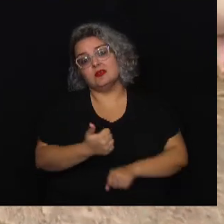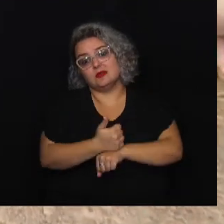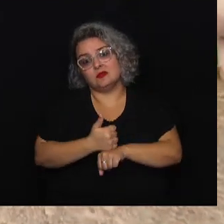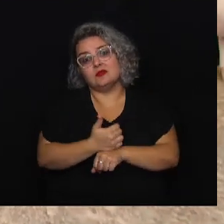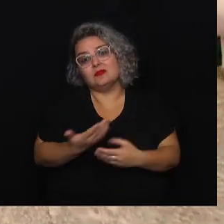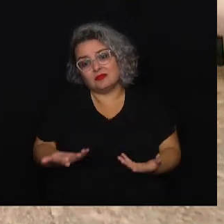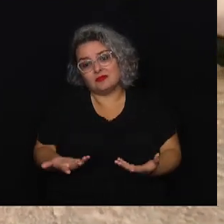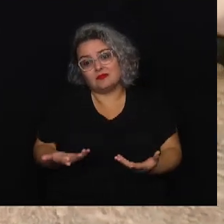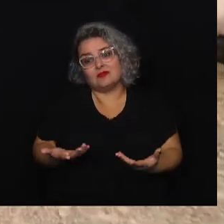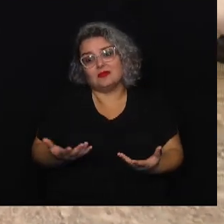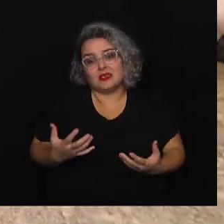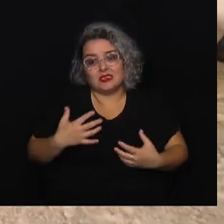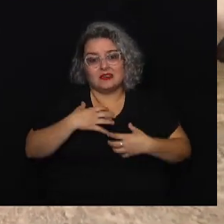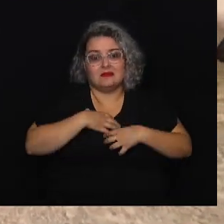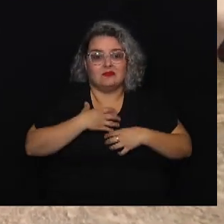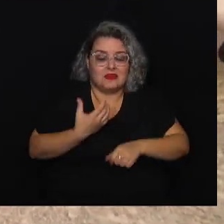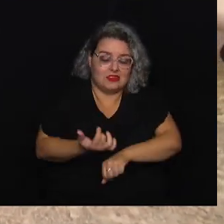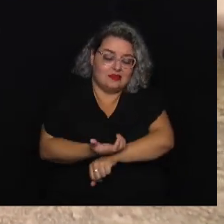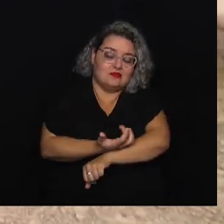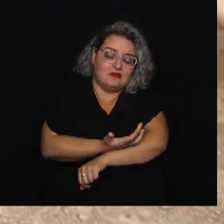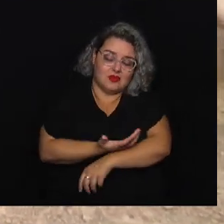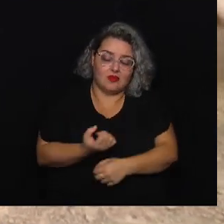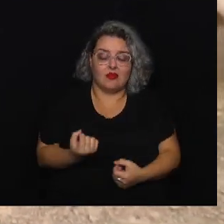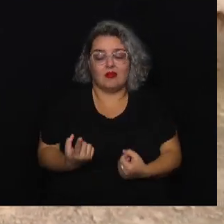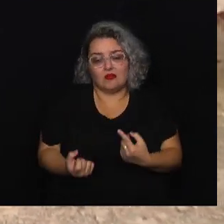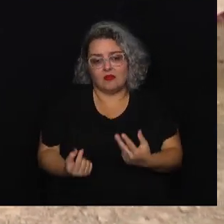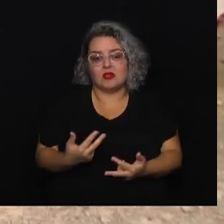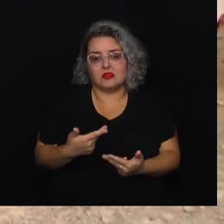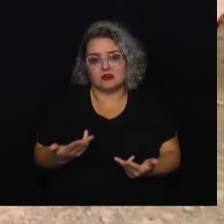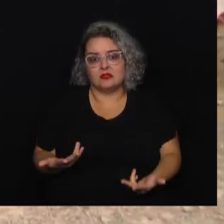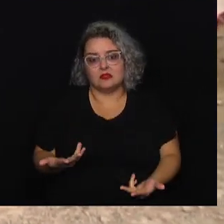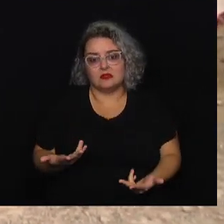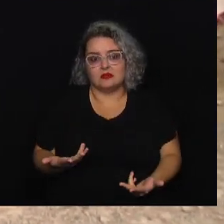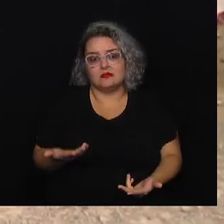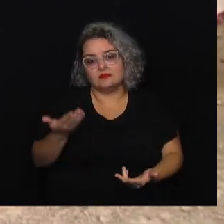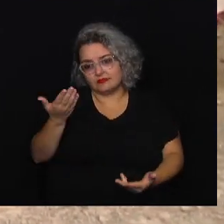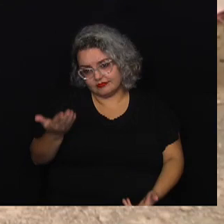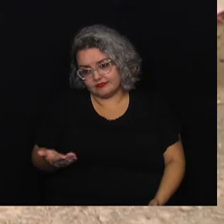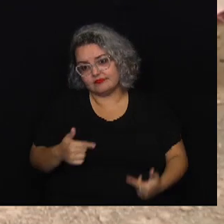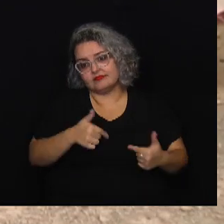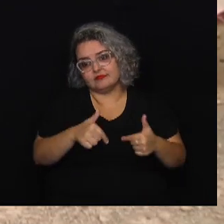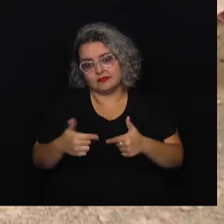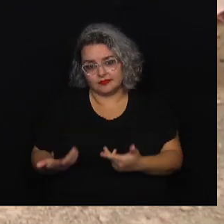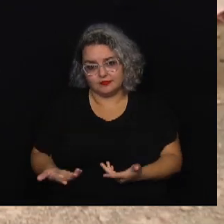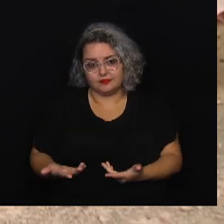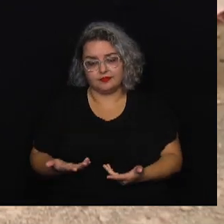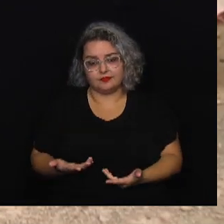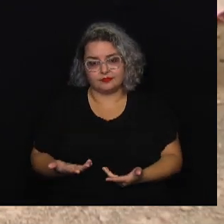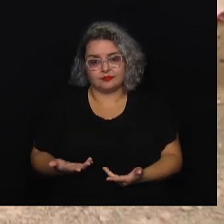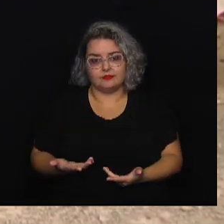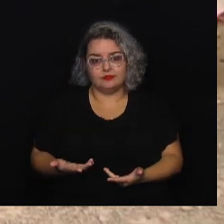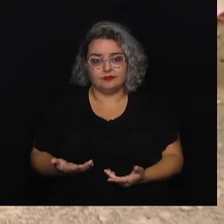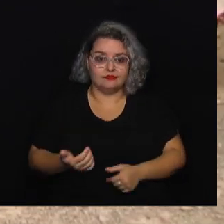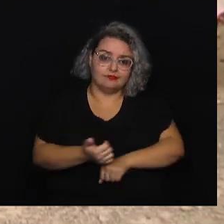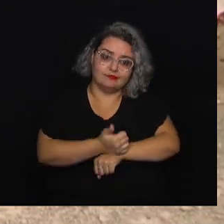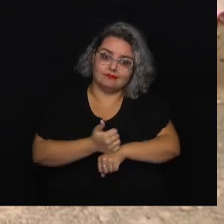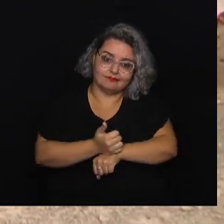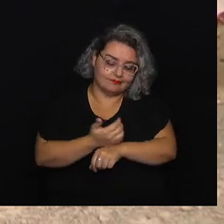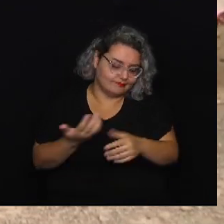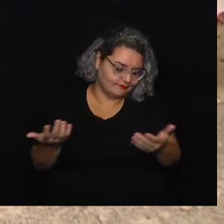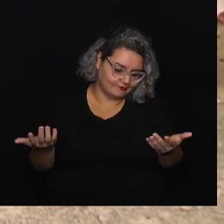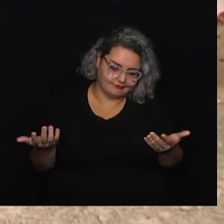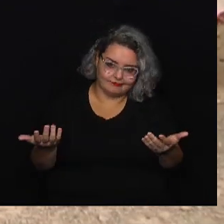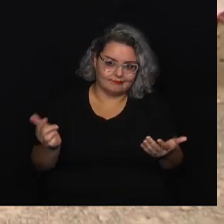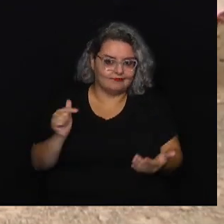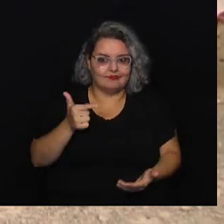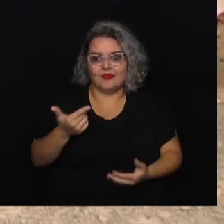gente acaba se emocionando com determinadas situações. Você trabalha numa profissão que não tem